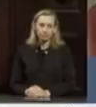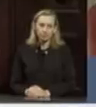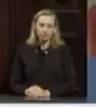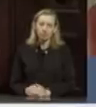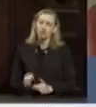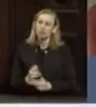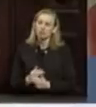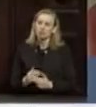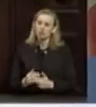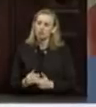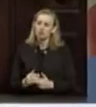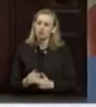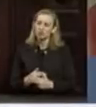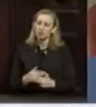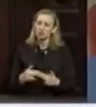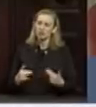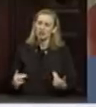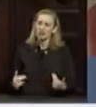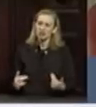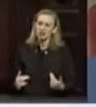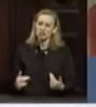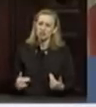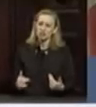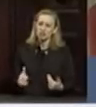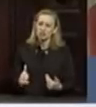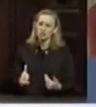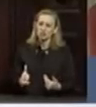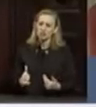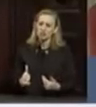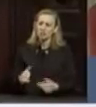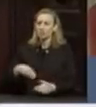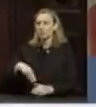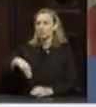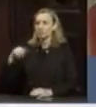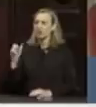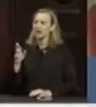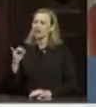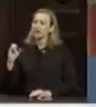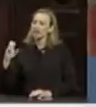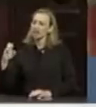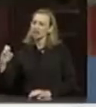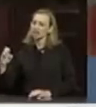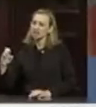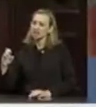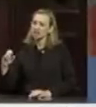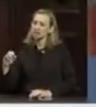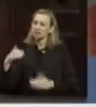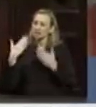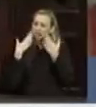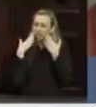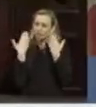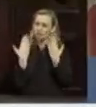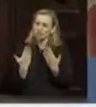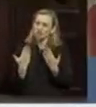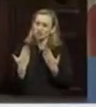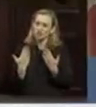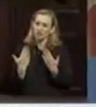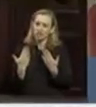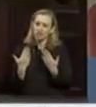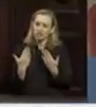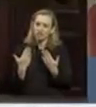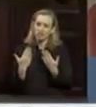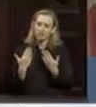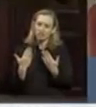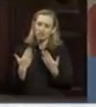muitas as Marielles que nós vamos apresentar. Serão muitas as Marielles que vão brotar dessa luta. Inspiradas na Mari.